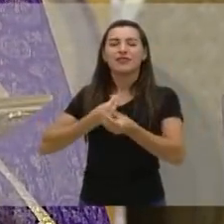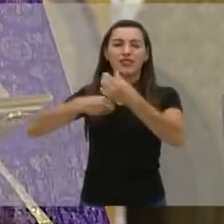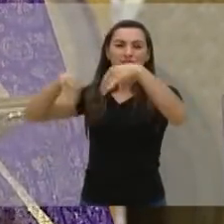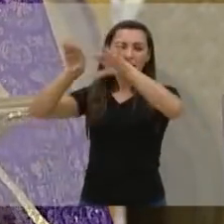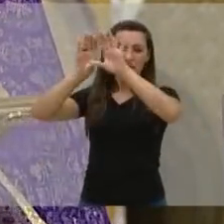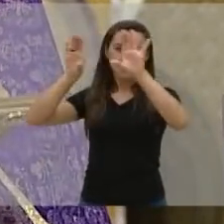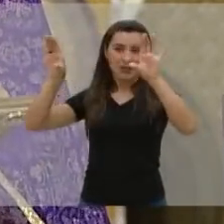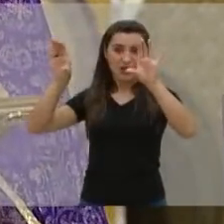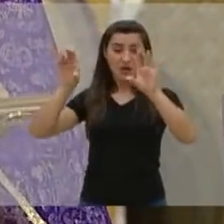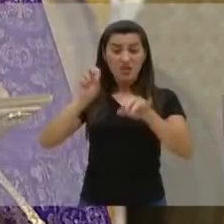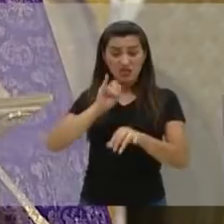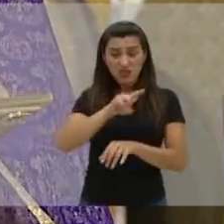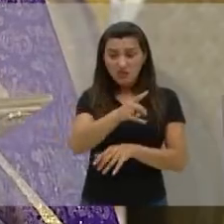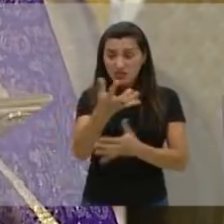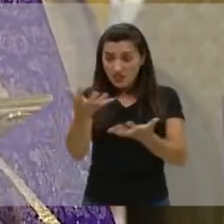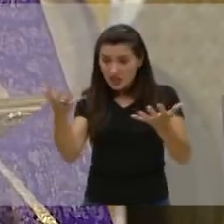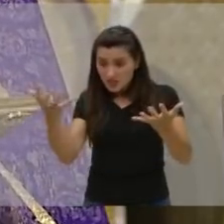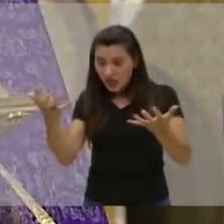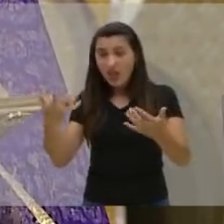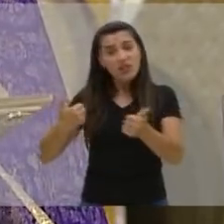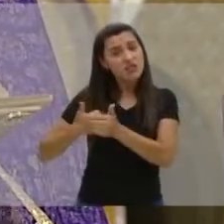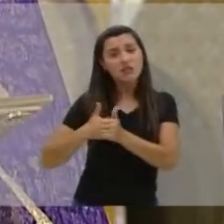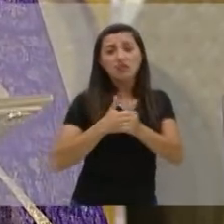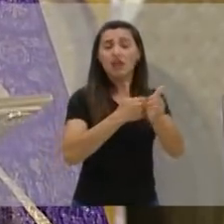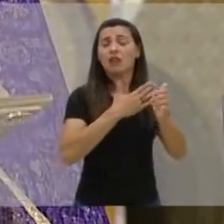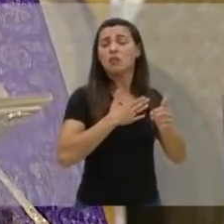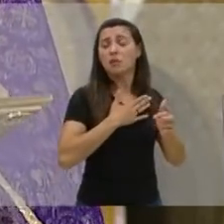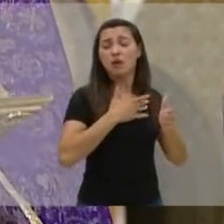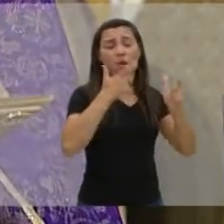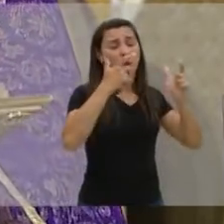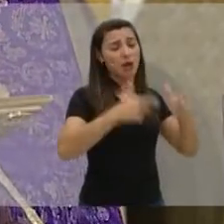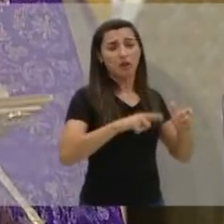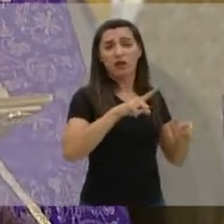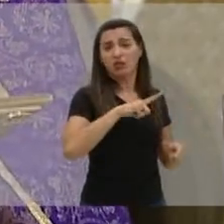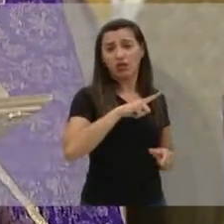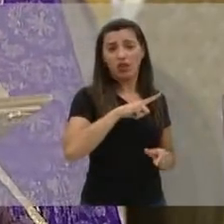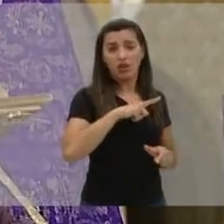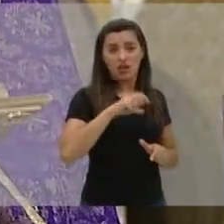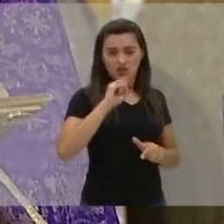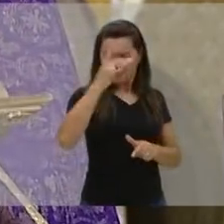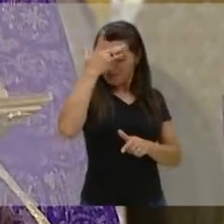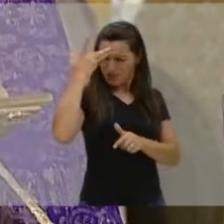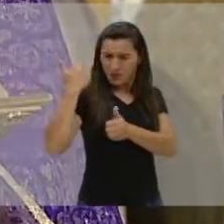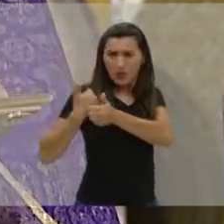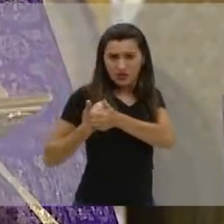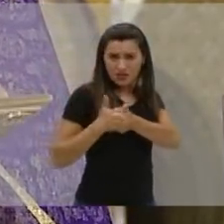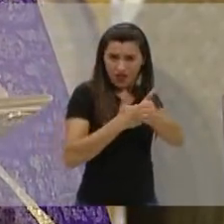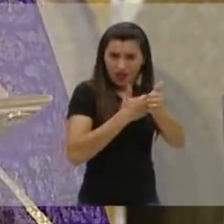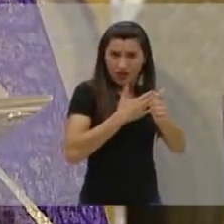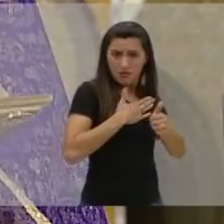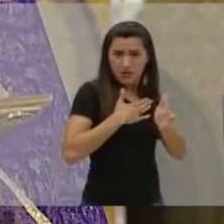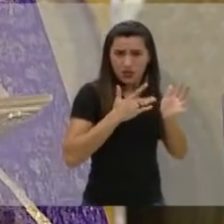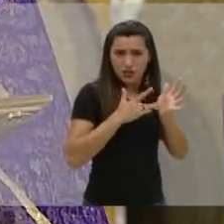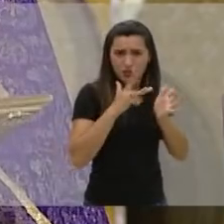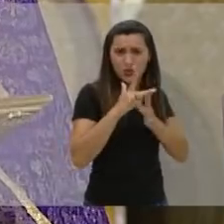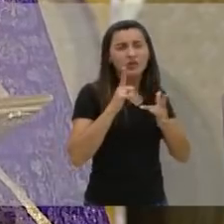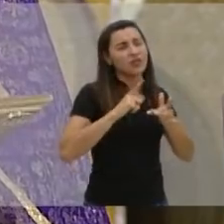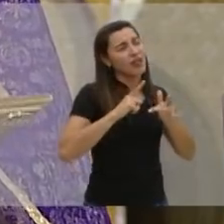E onde eu estou, estará também o meu servo. Se alguém me serve, meu Pai o